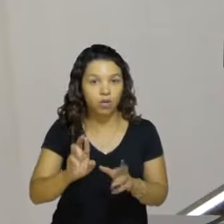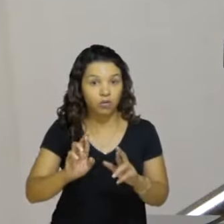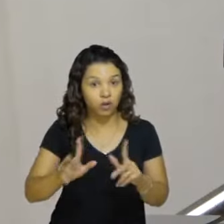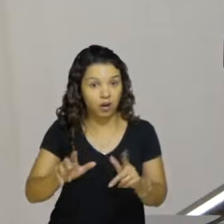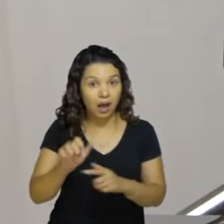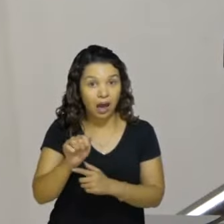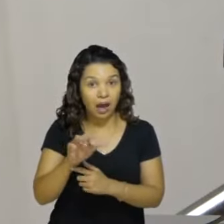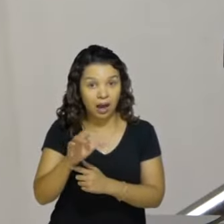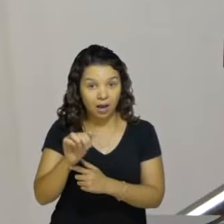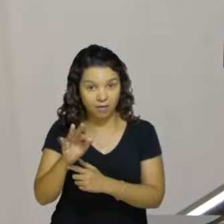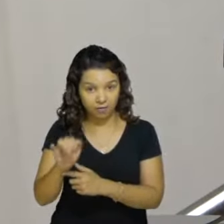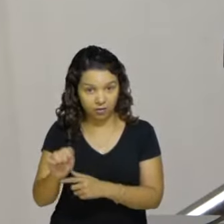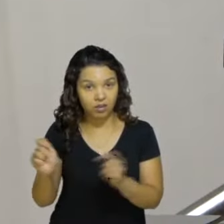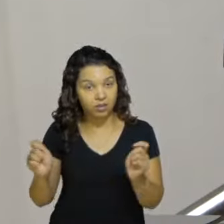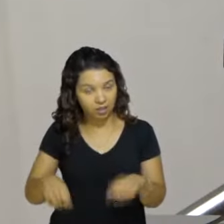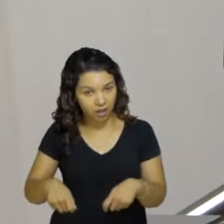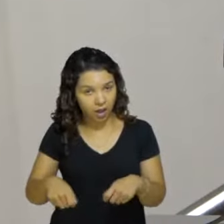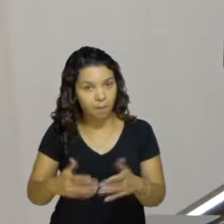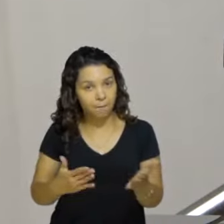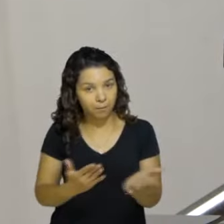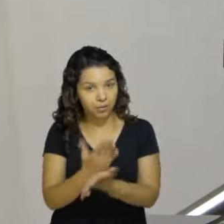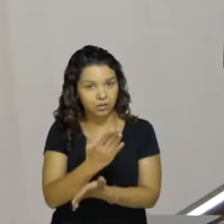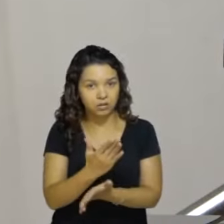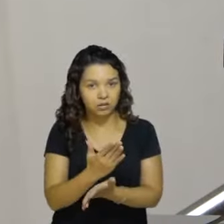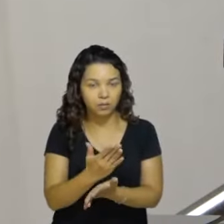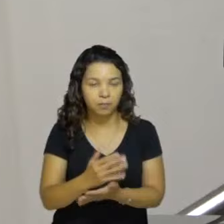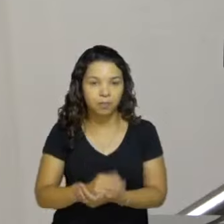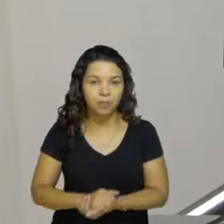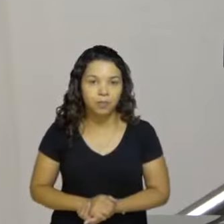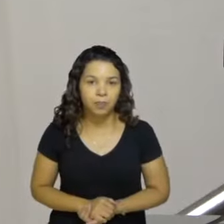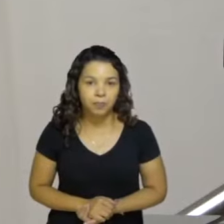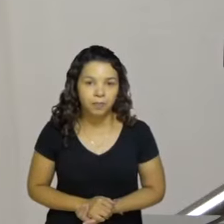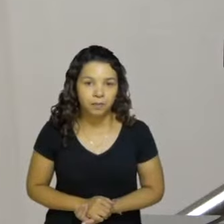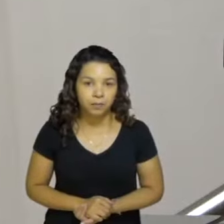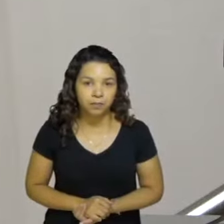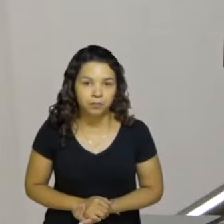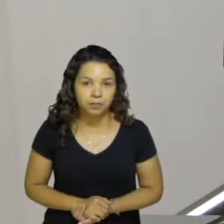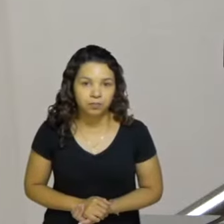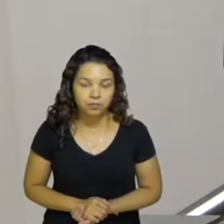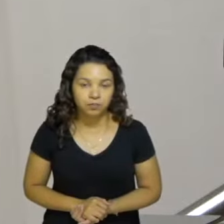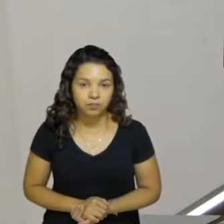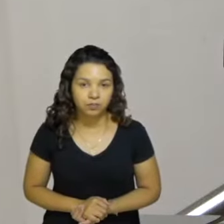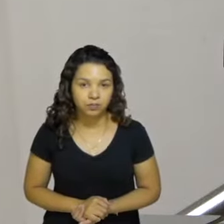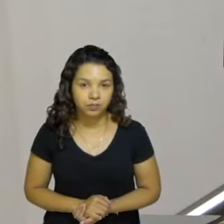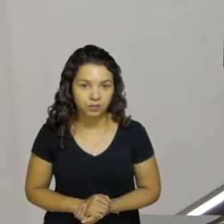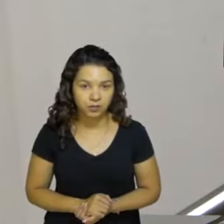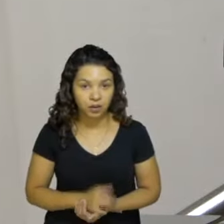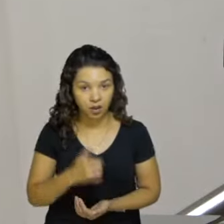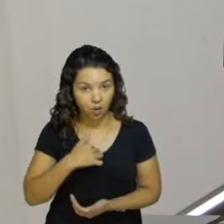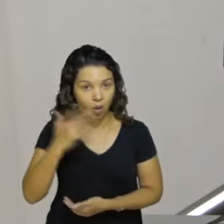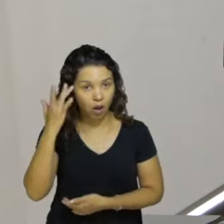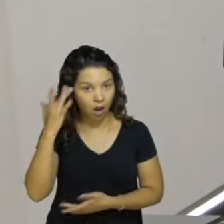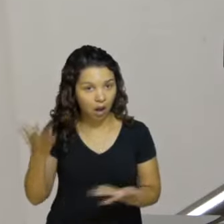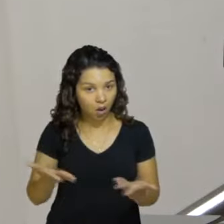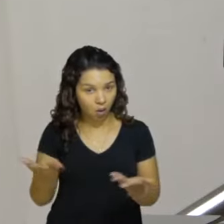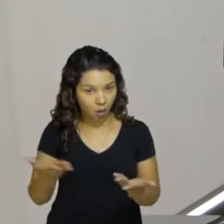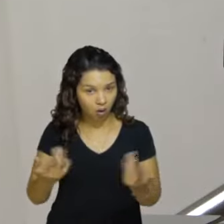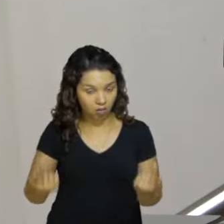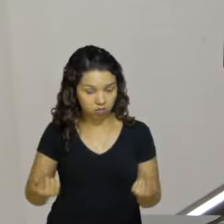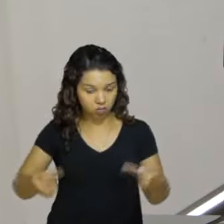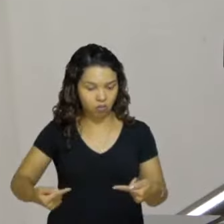que tu pode sim passar bem mais, apesar de, acredito eu, que agora a competitividade vai